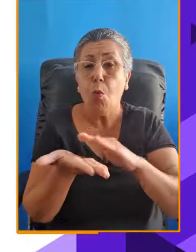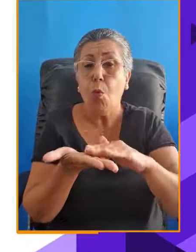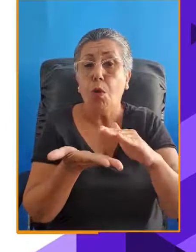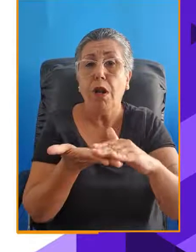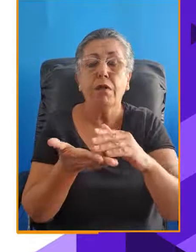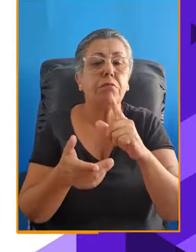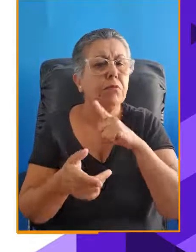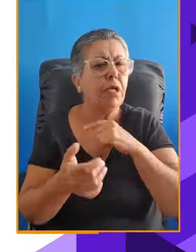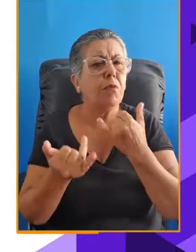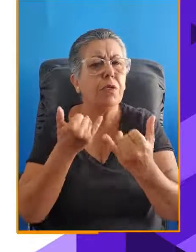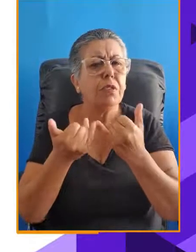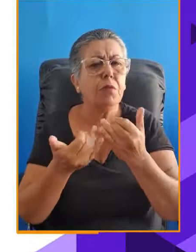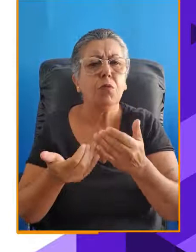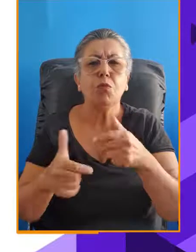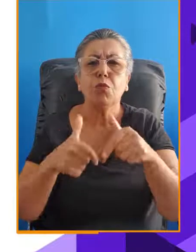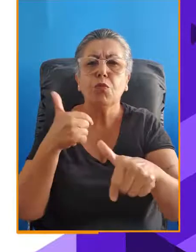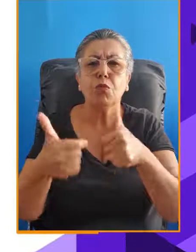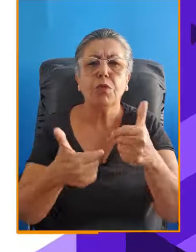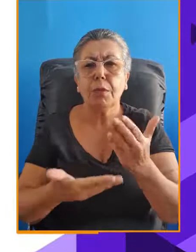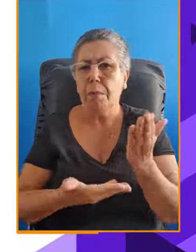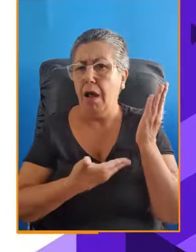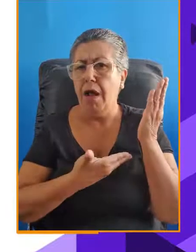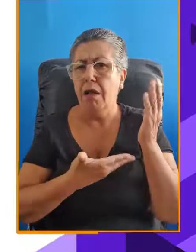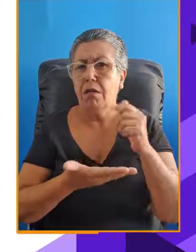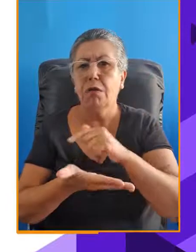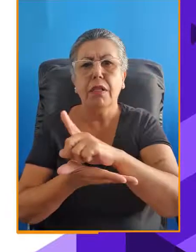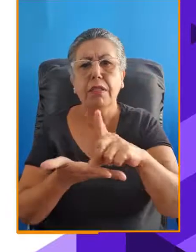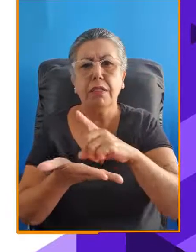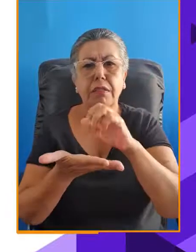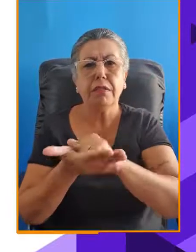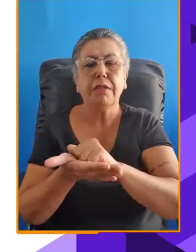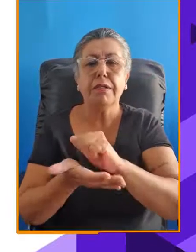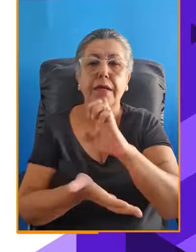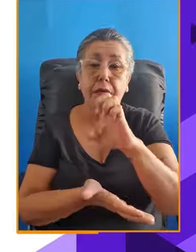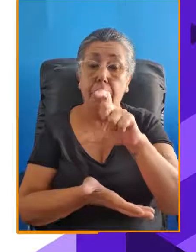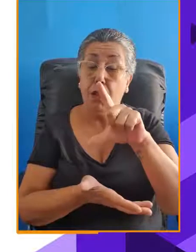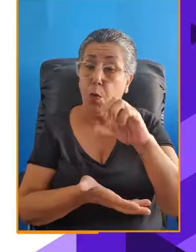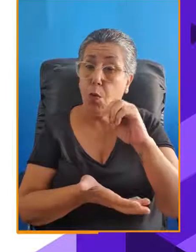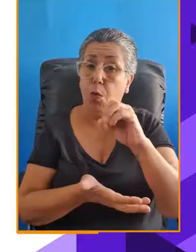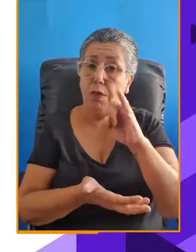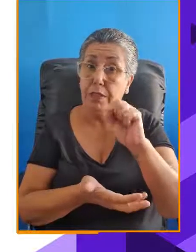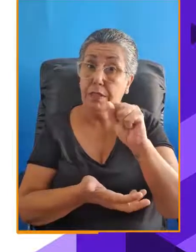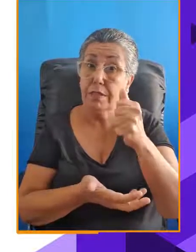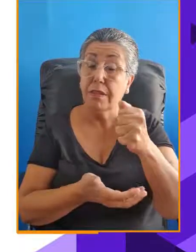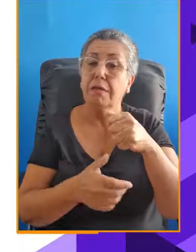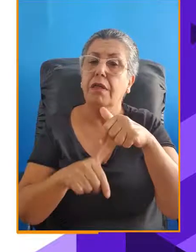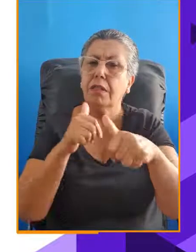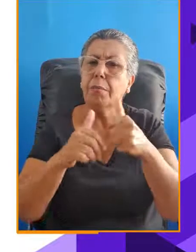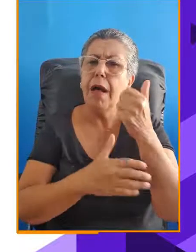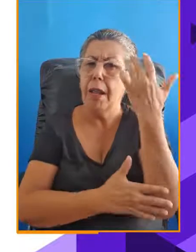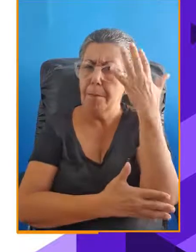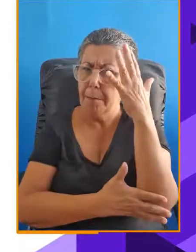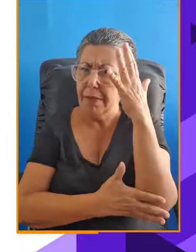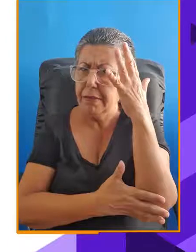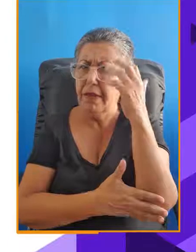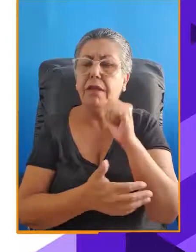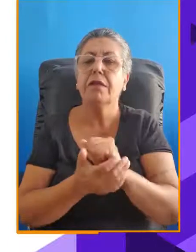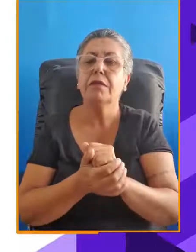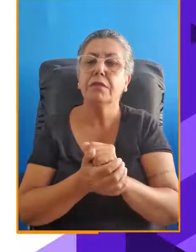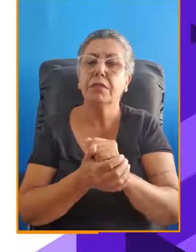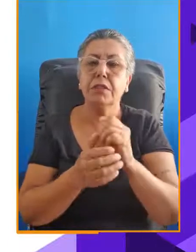o exemplo de um trabalho da designer Heloísa Croco, que trabalha com madeira, e